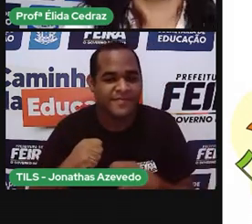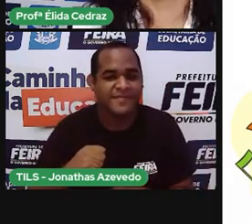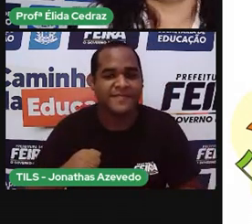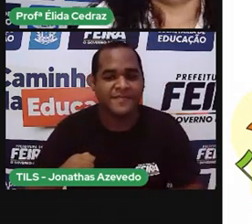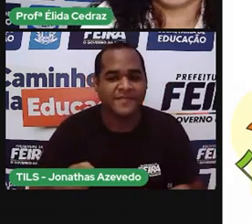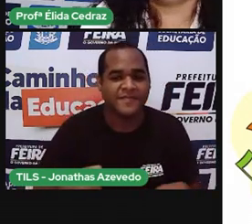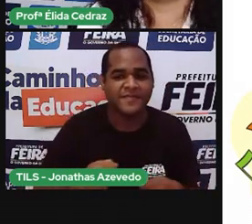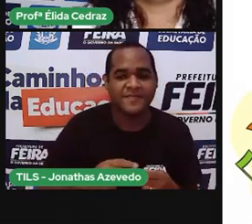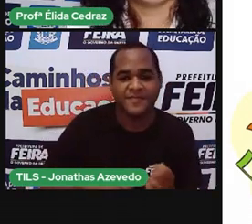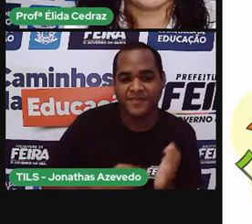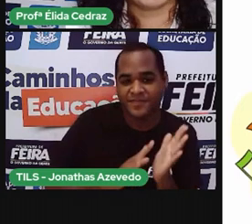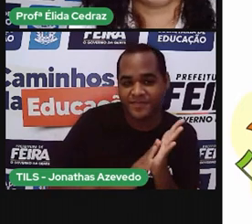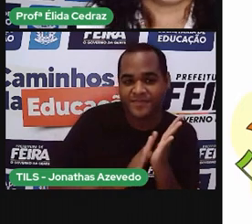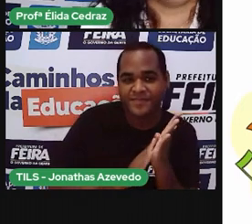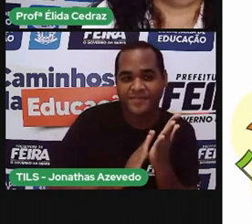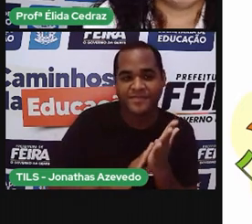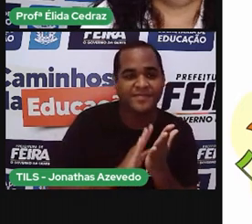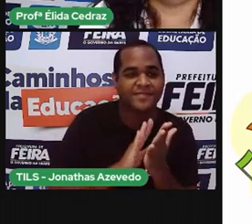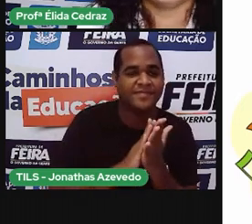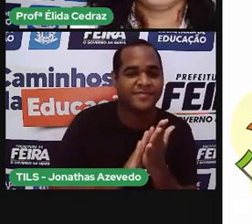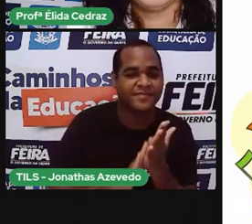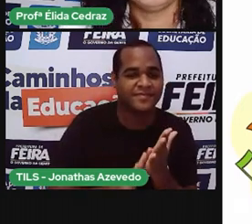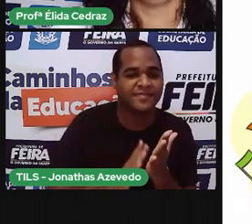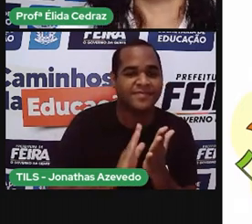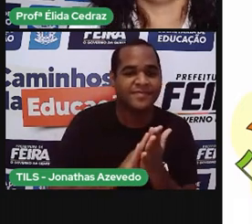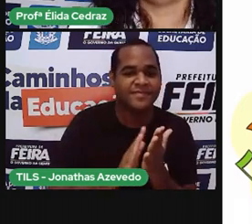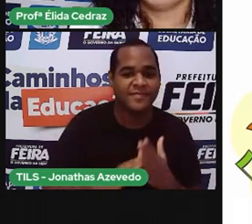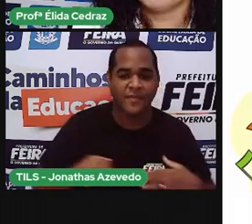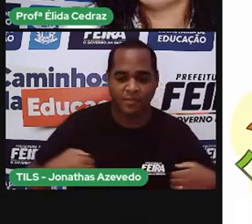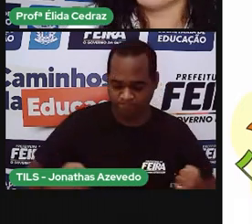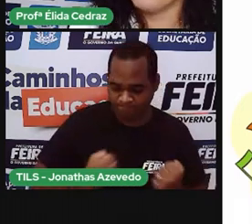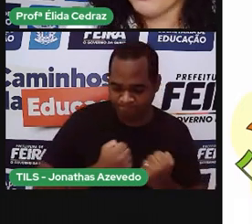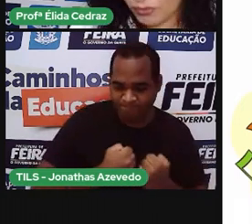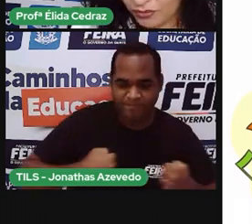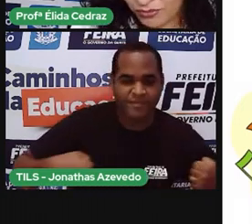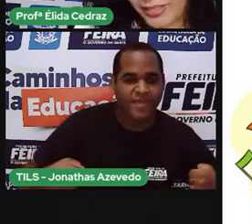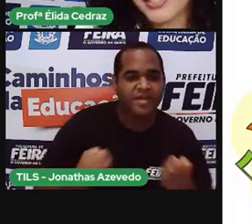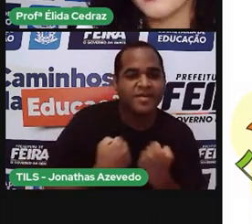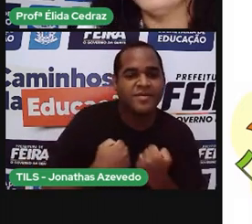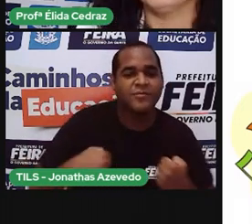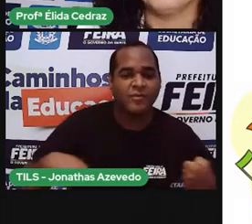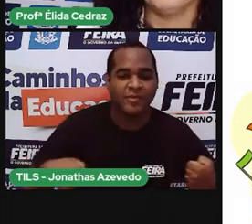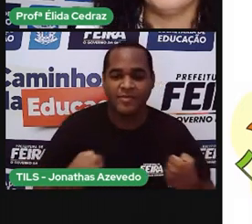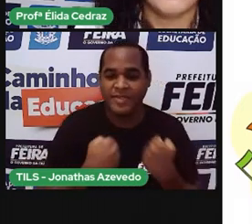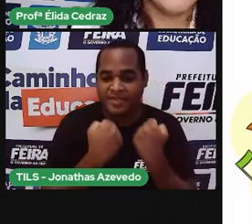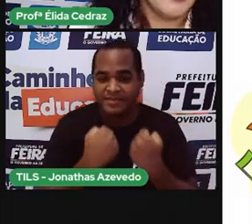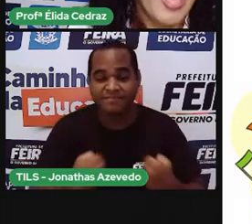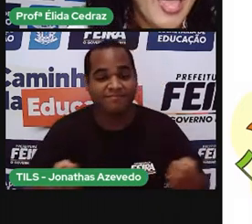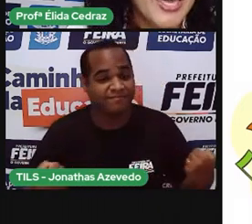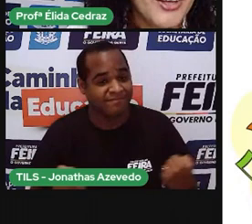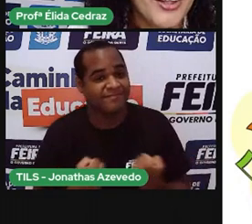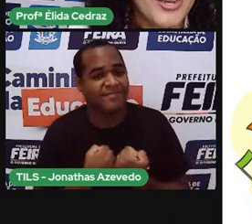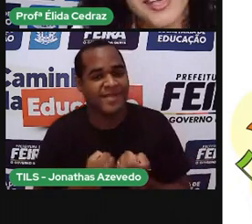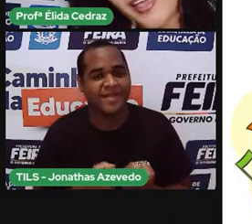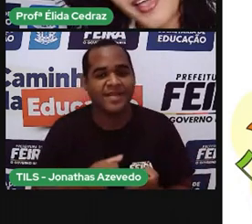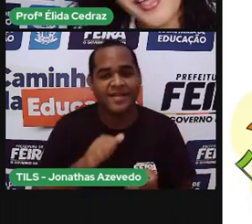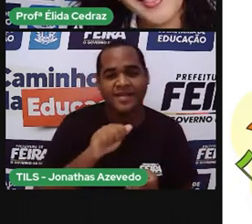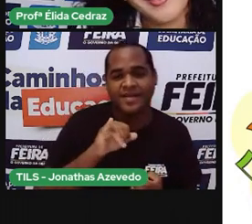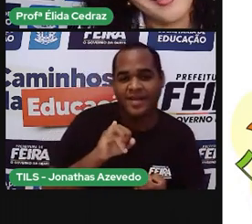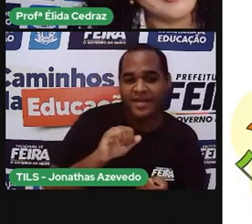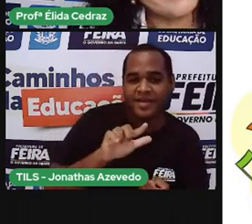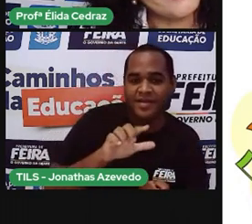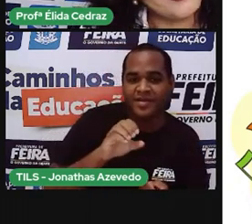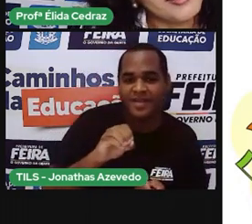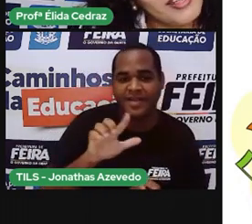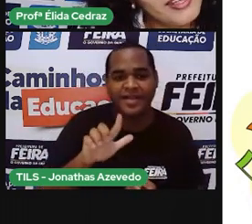rabecão, teleco, teco, tamborim, pom, pom, pom, uma sanfona, ai